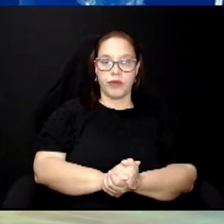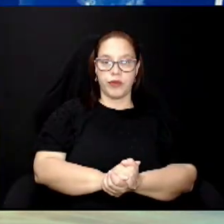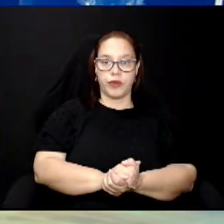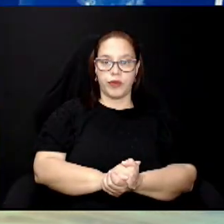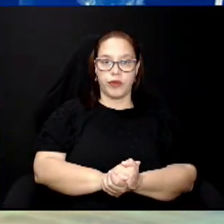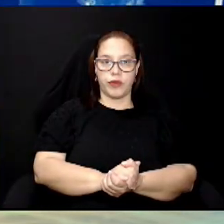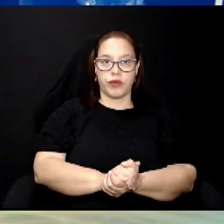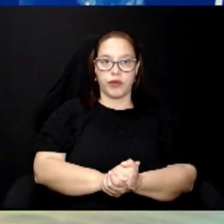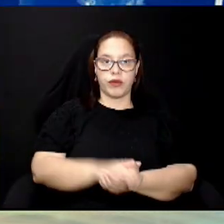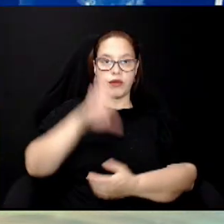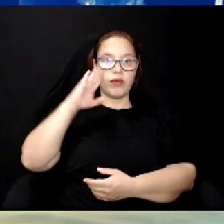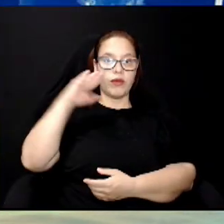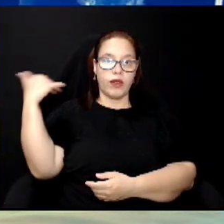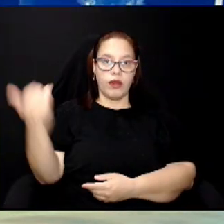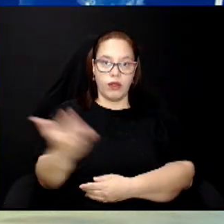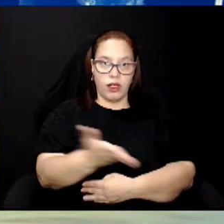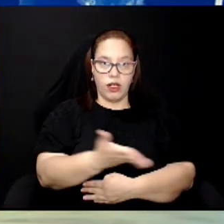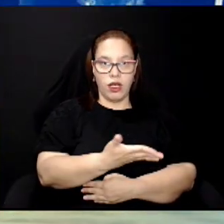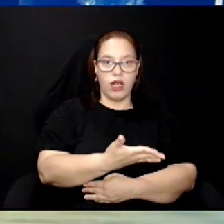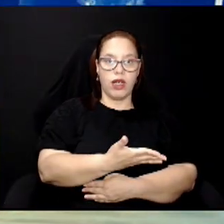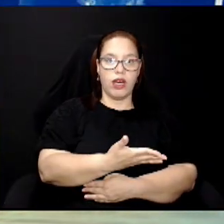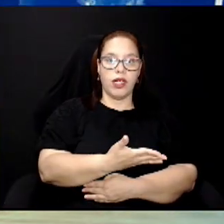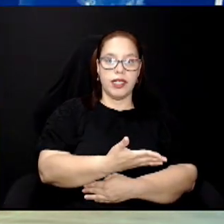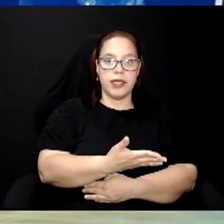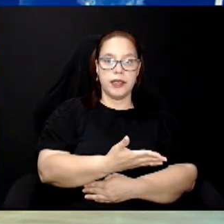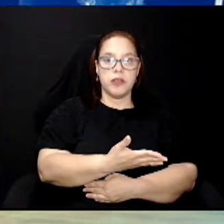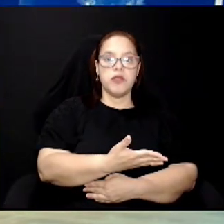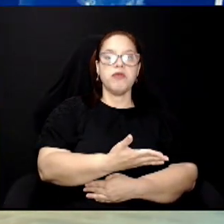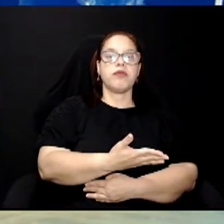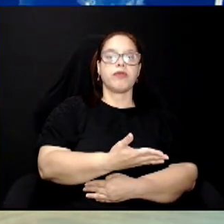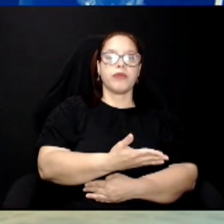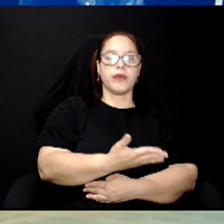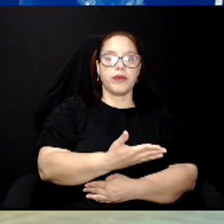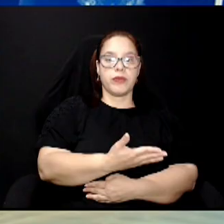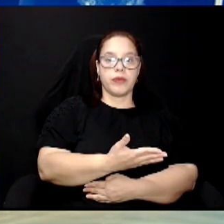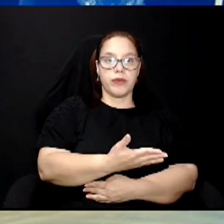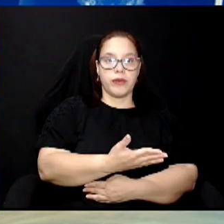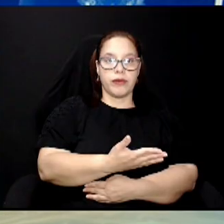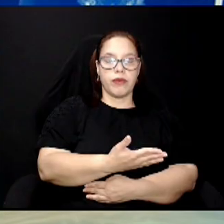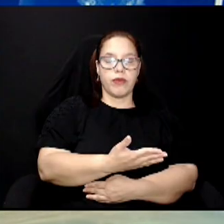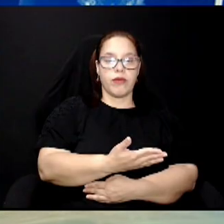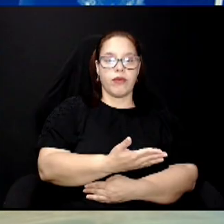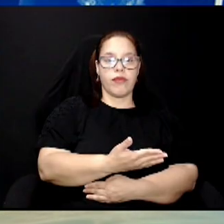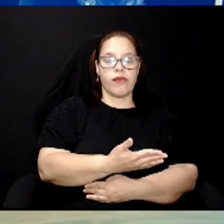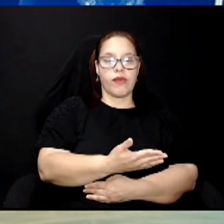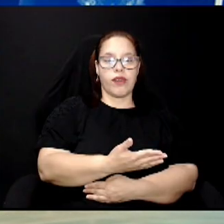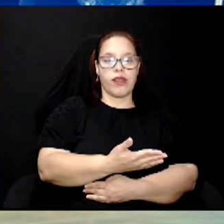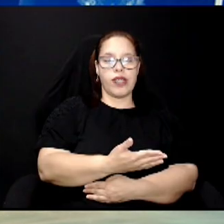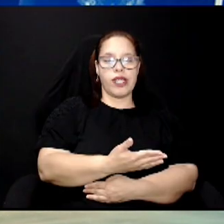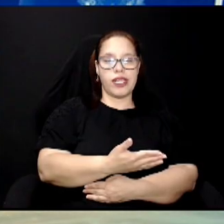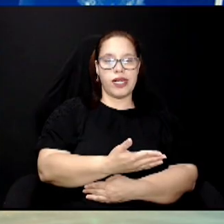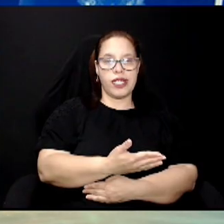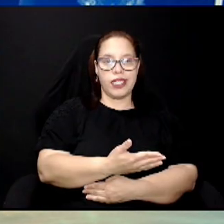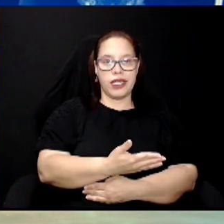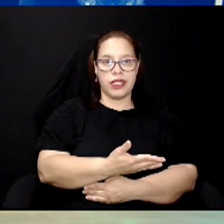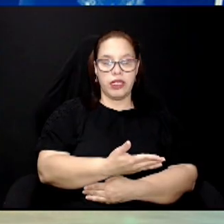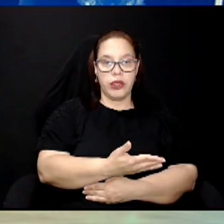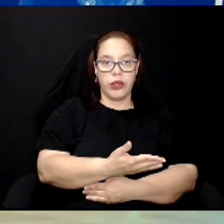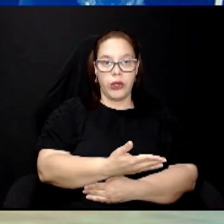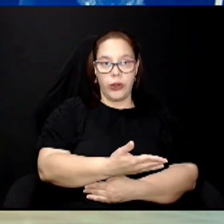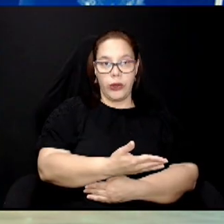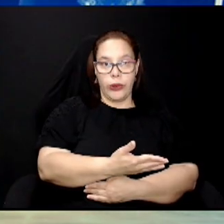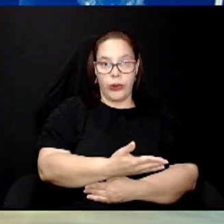Há vagas para acabador de mármore e granito, agente de pátio, ajudante de